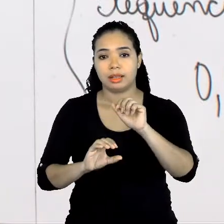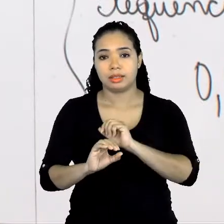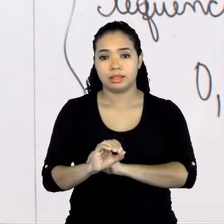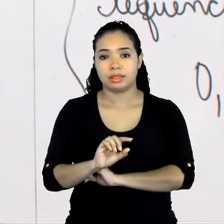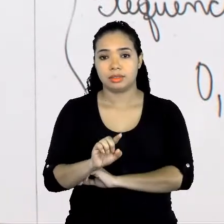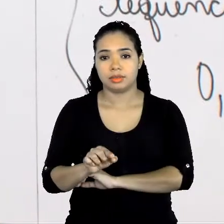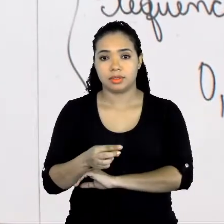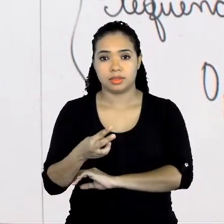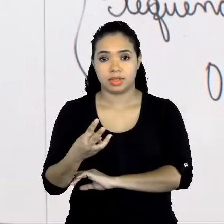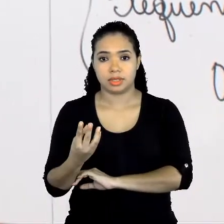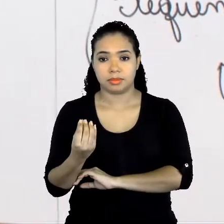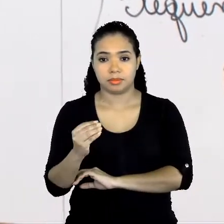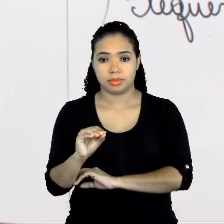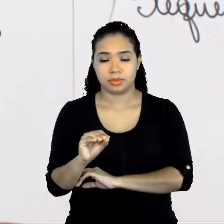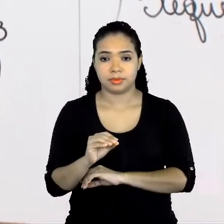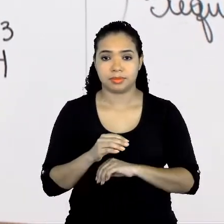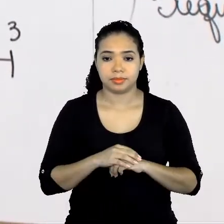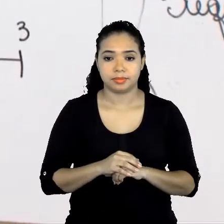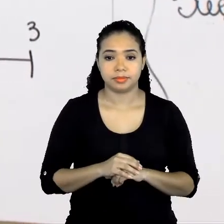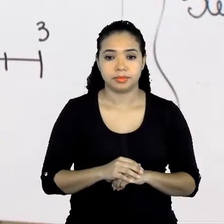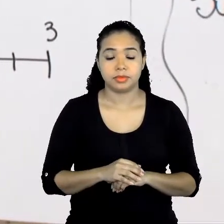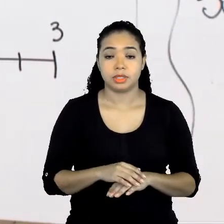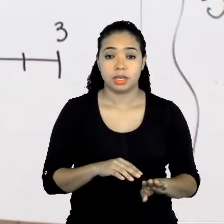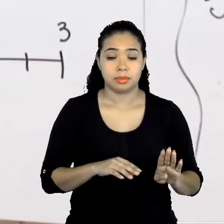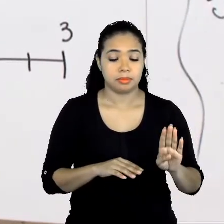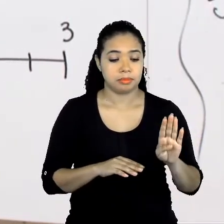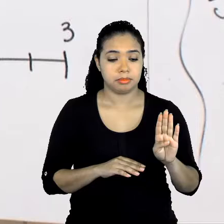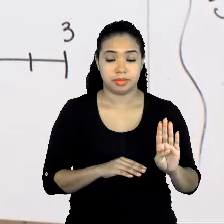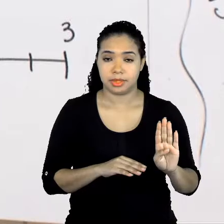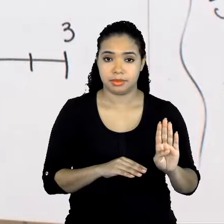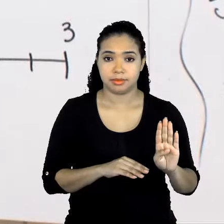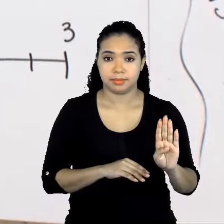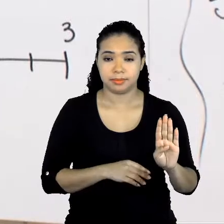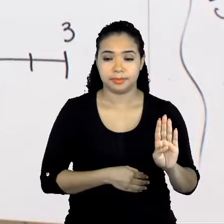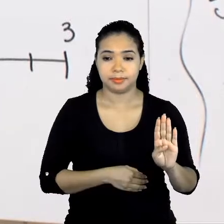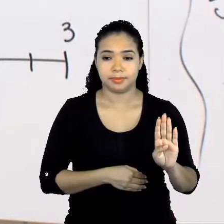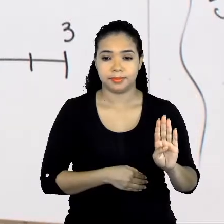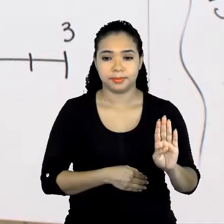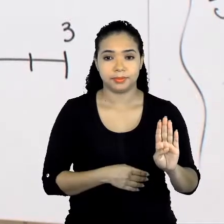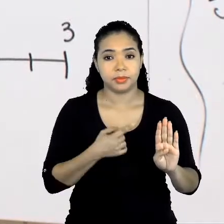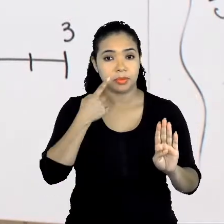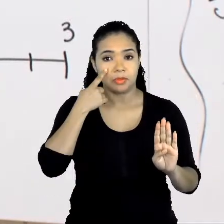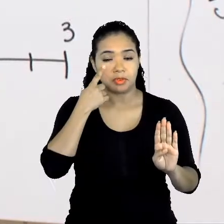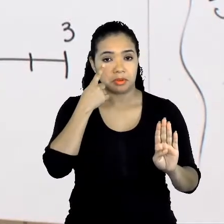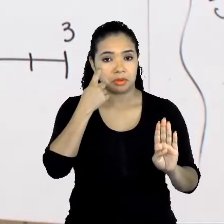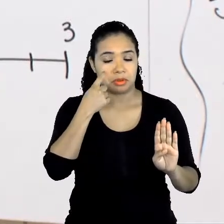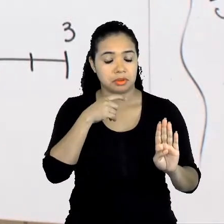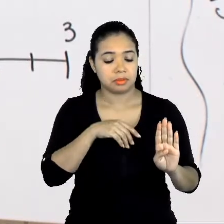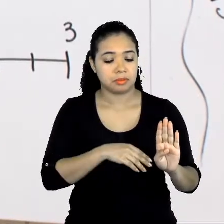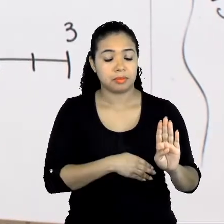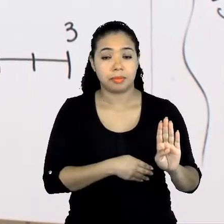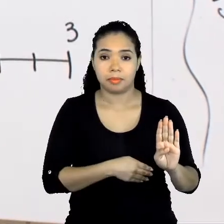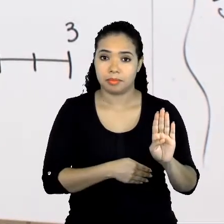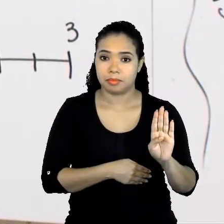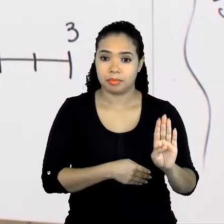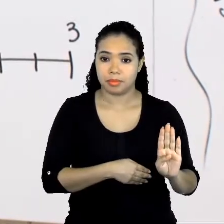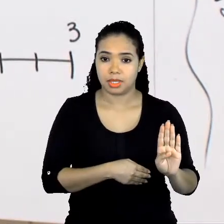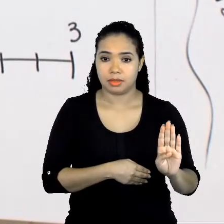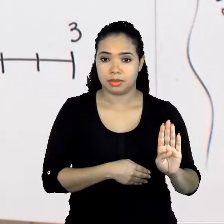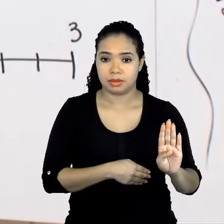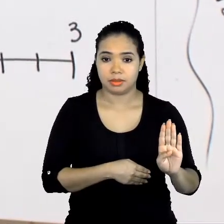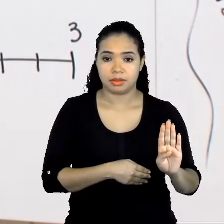Ok? Podemos ir para outro exemplo? Eu agora tenho o ponto B. Olha que interessante, o ponto B, ele veio